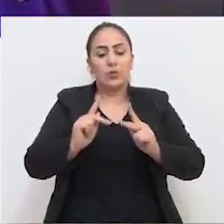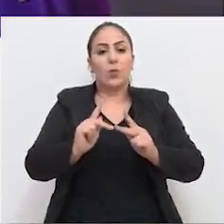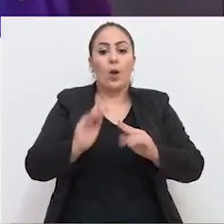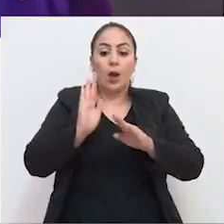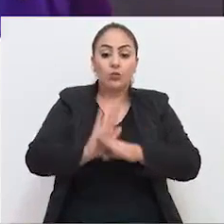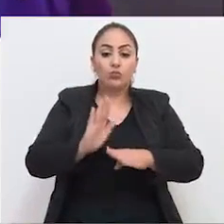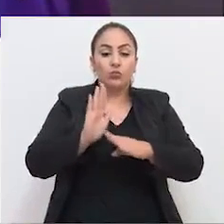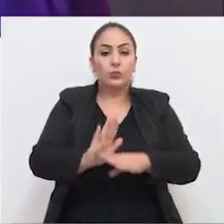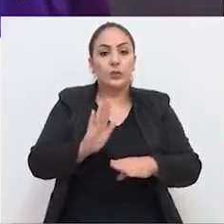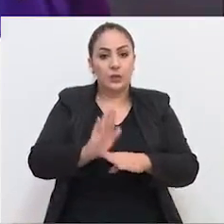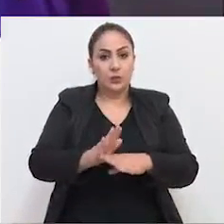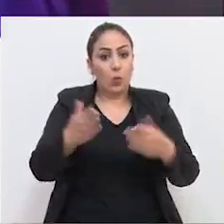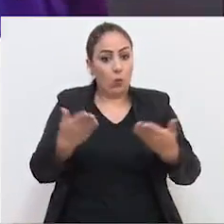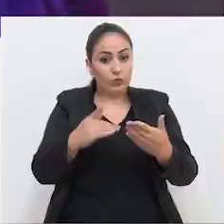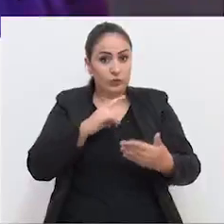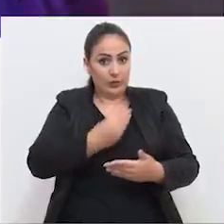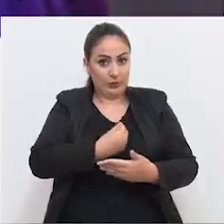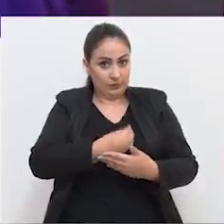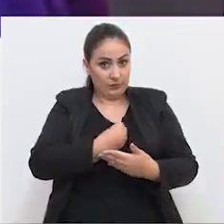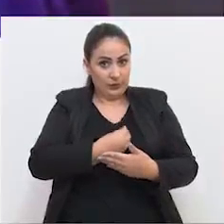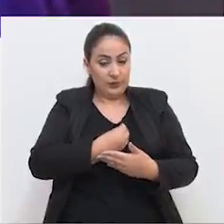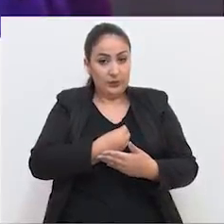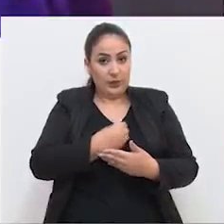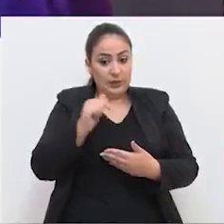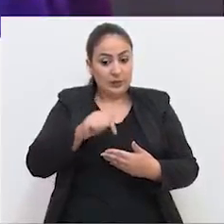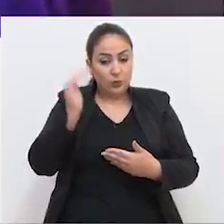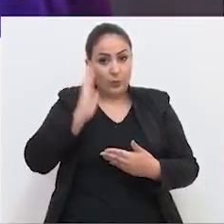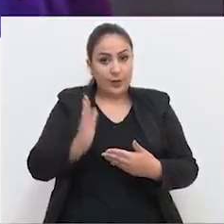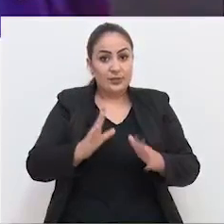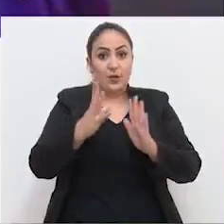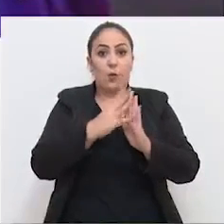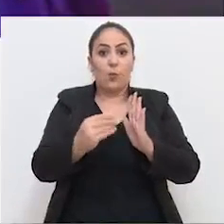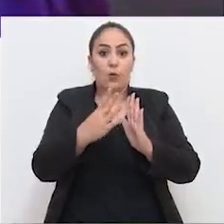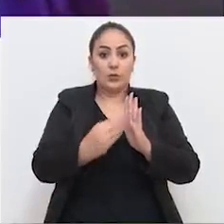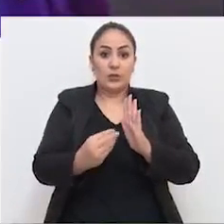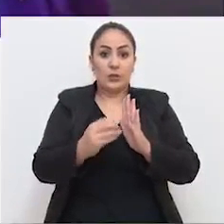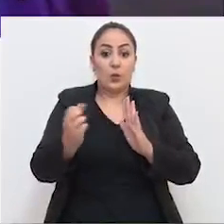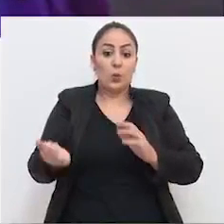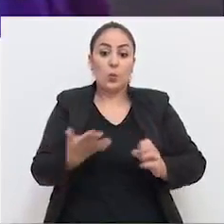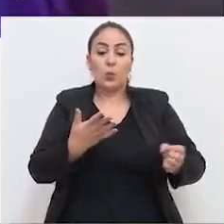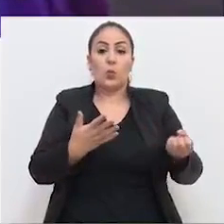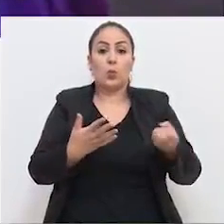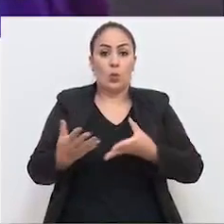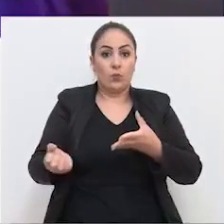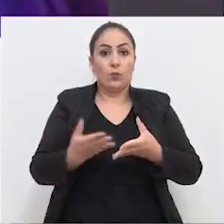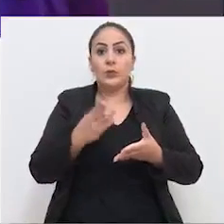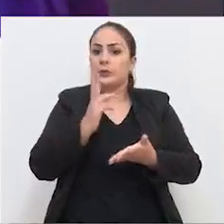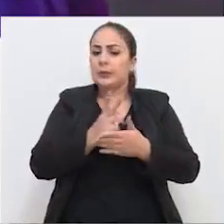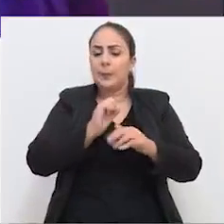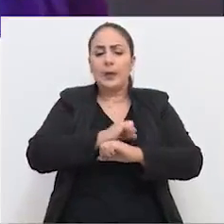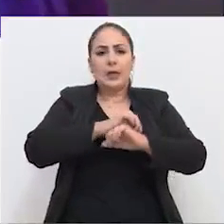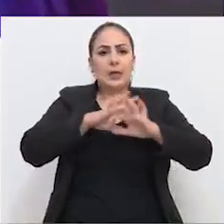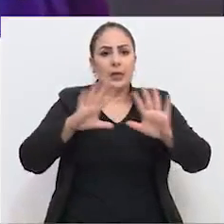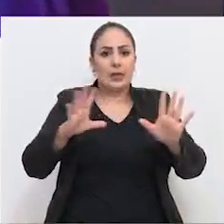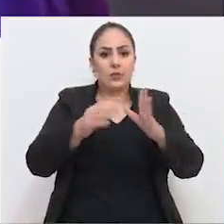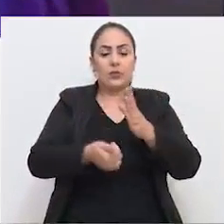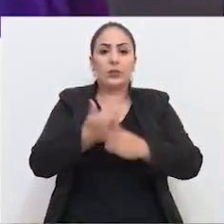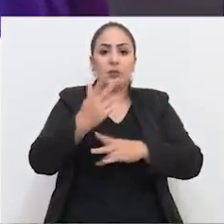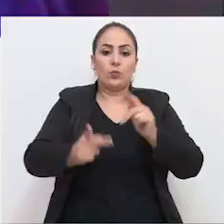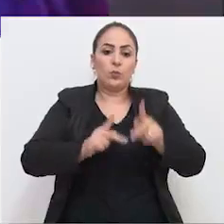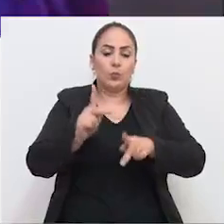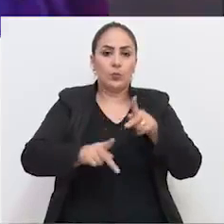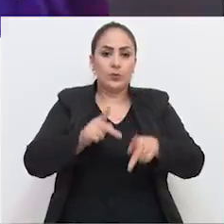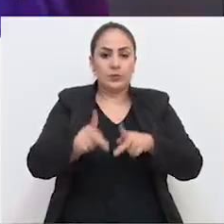que nos ajudaram a hoje estarmos protagonizando no Brasil um modelo inovador e sempre transparente, informando